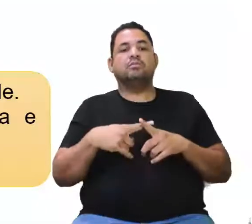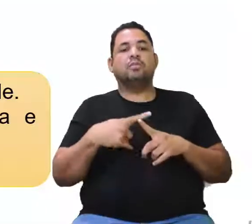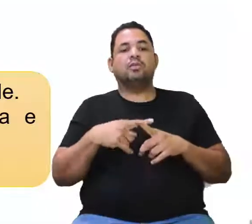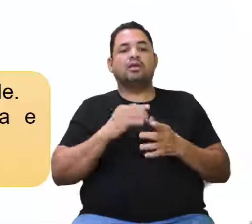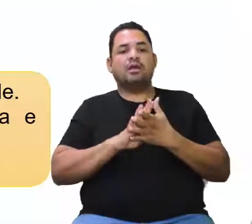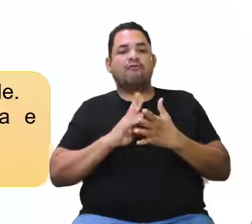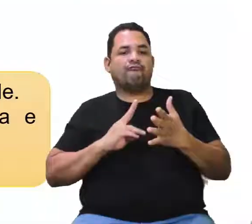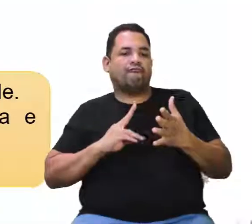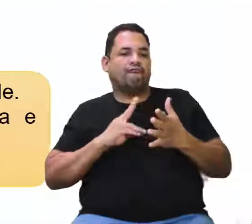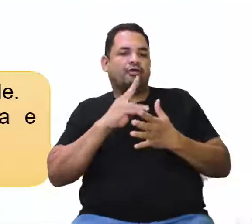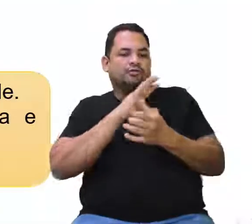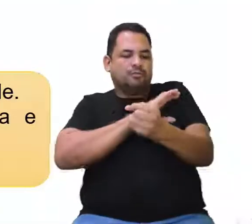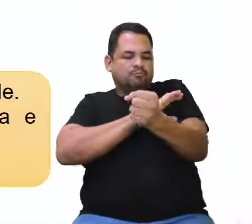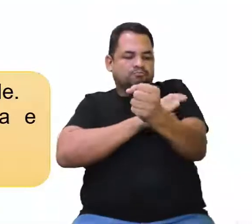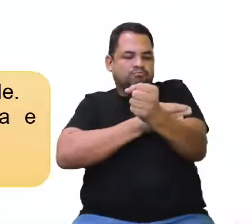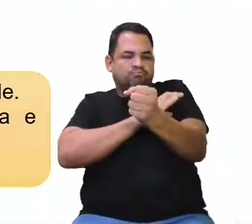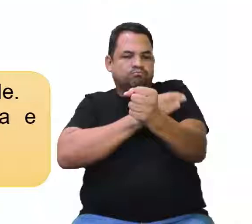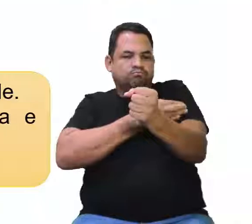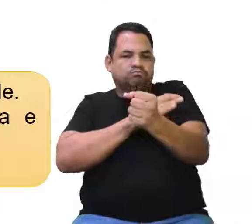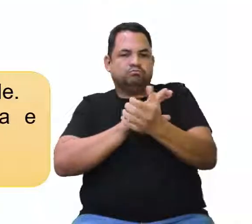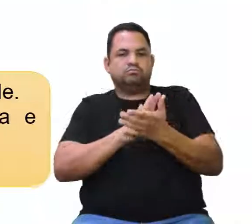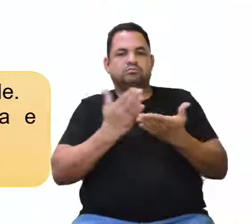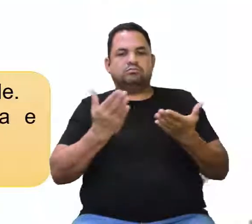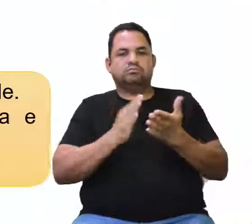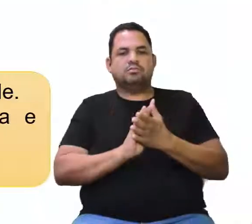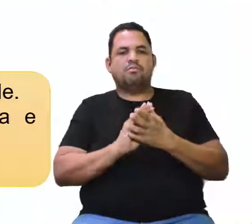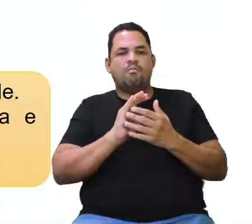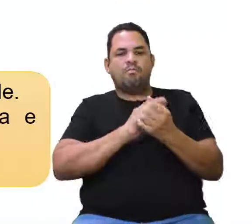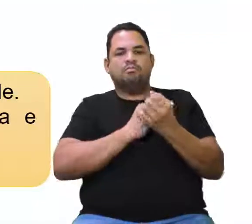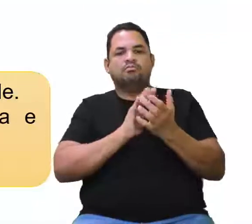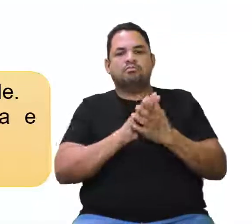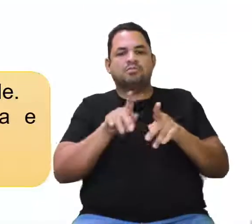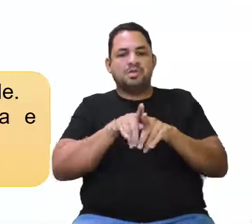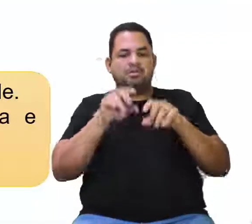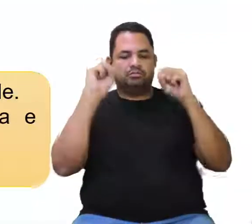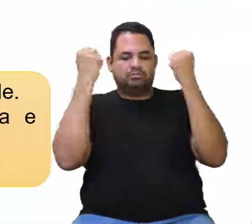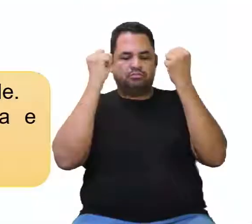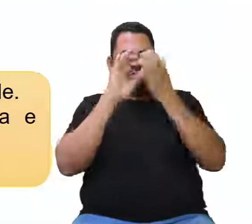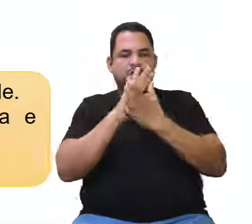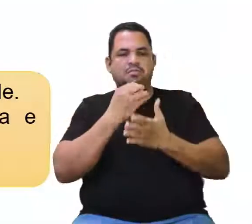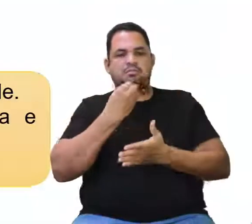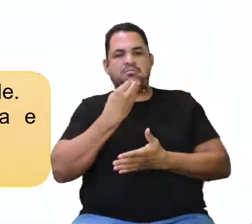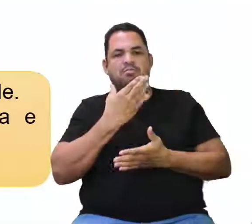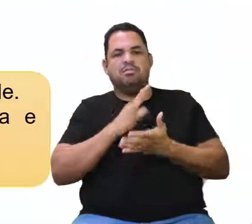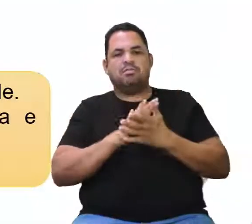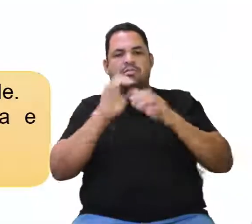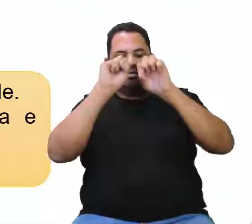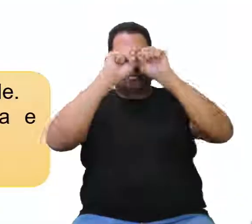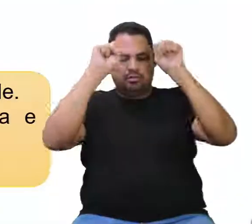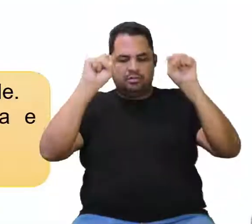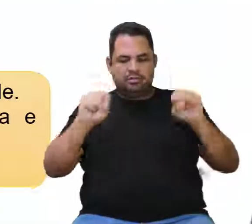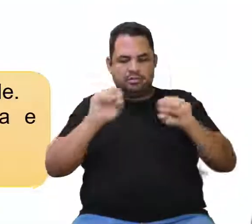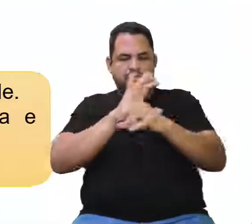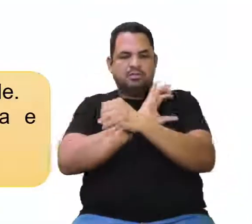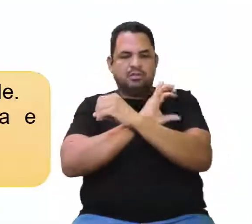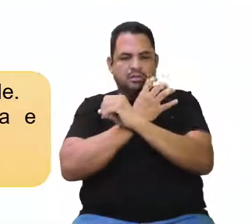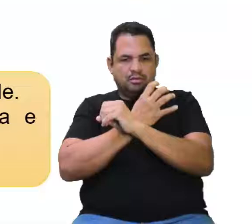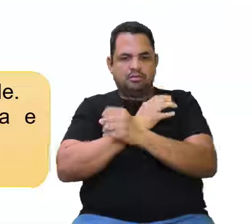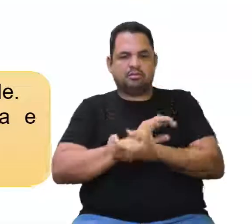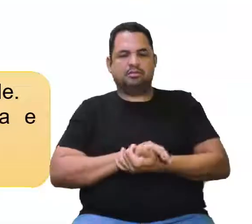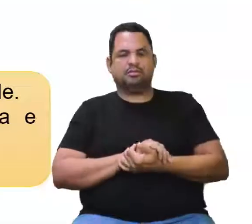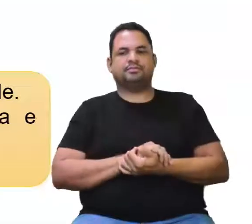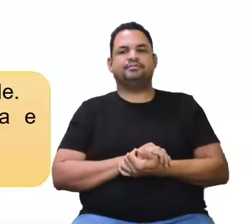questão do fortalecimento muscular. E o exercício também é muito bom para o sistema